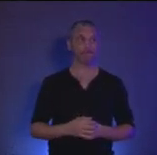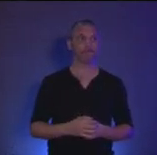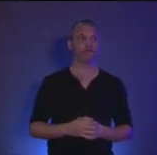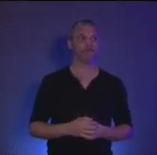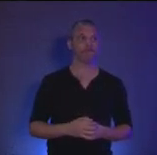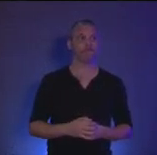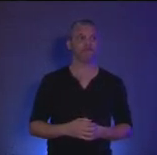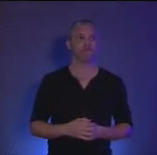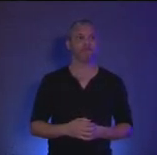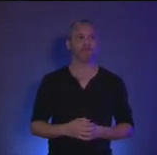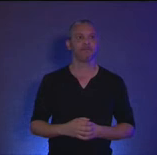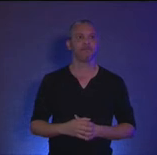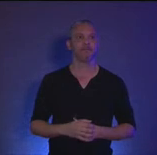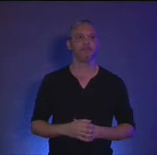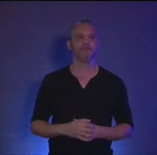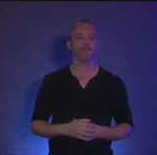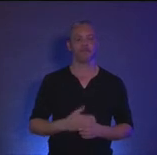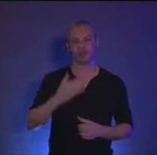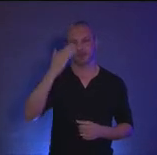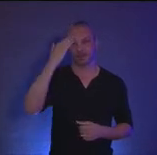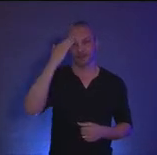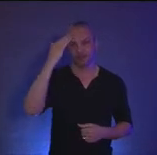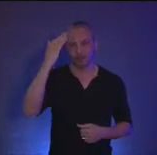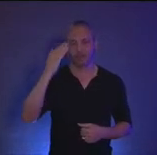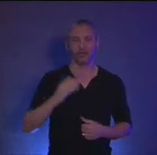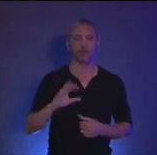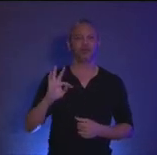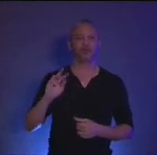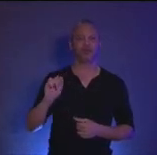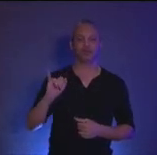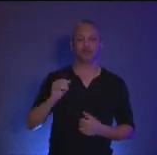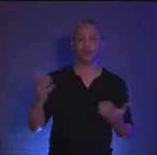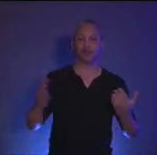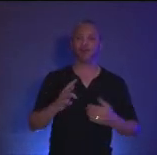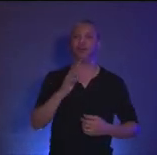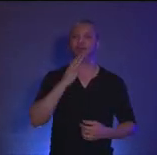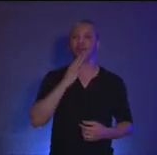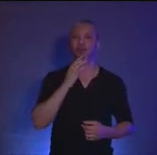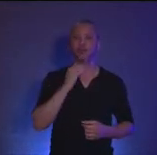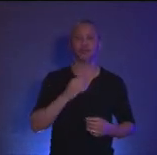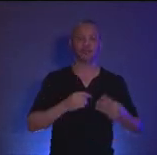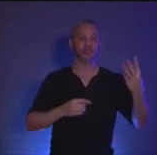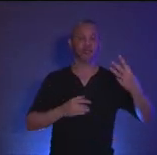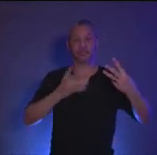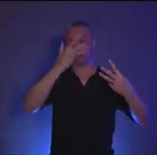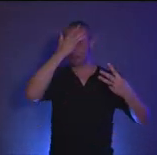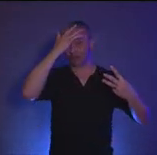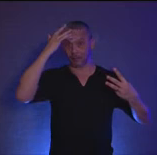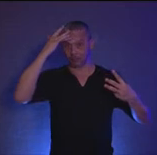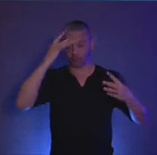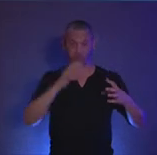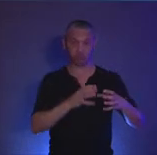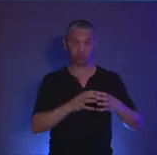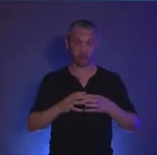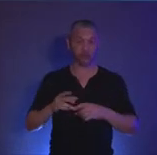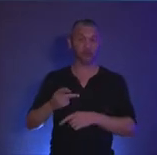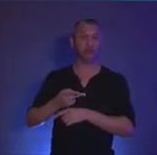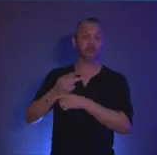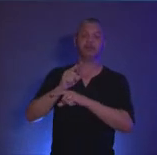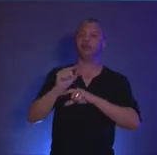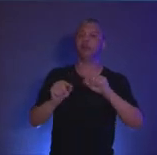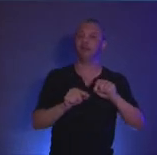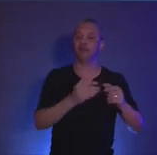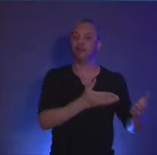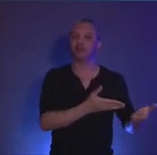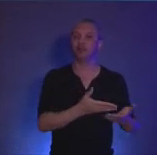Pode deixar lá embaixo. Obrigada, Thaís. Bom, a gente vai conhecer agora o terceiro finalista dessa categoria. Eu quero convidar aqui